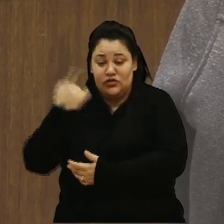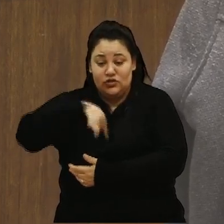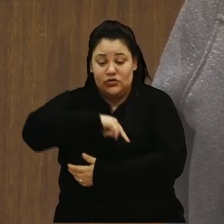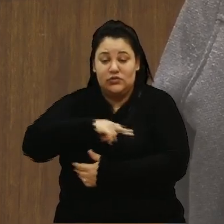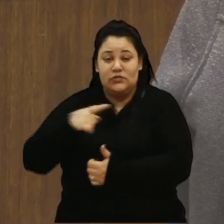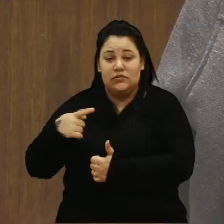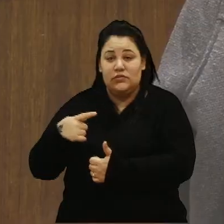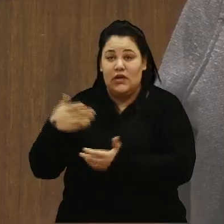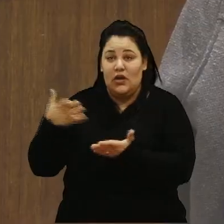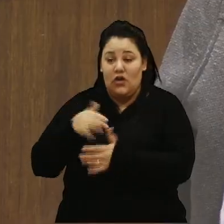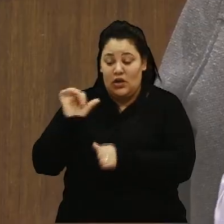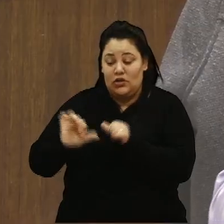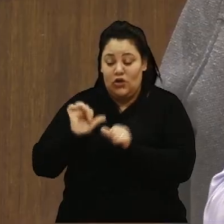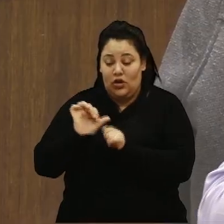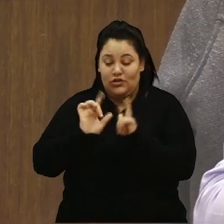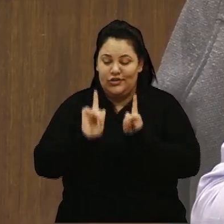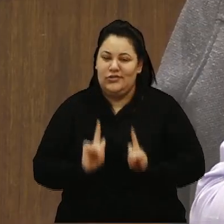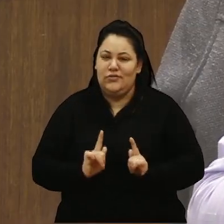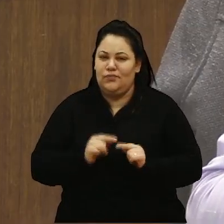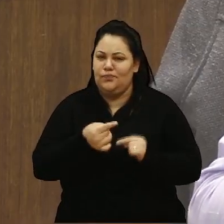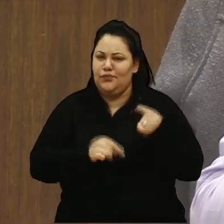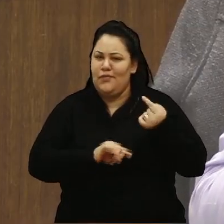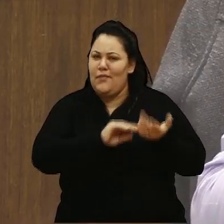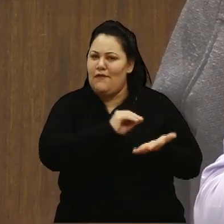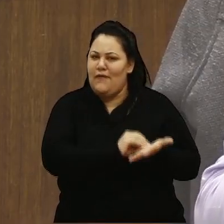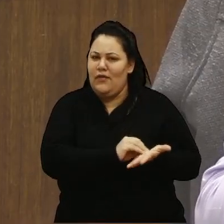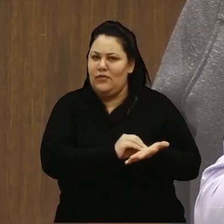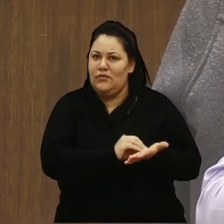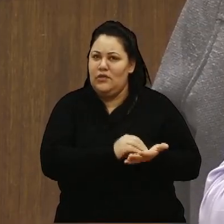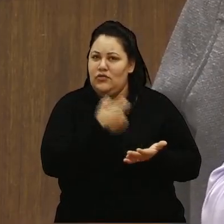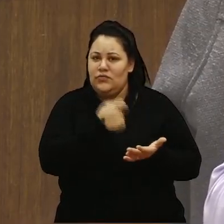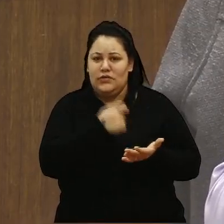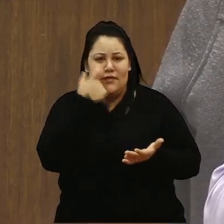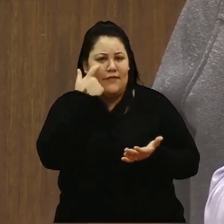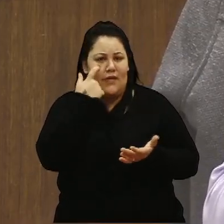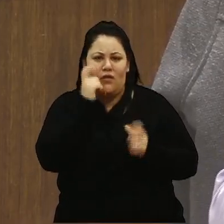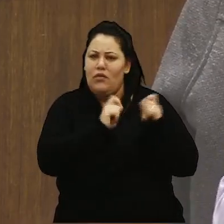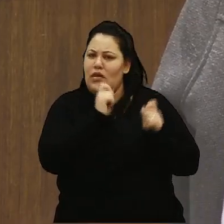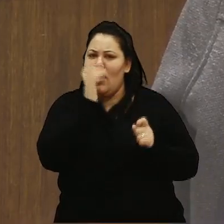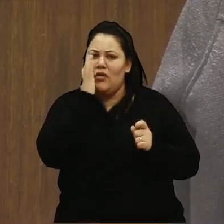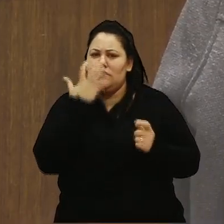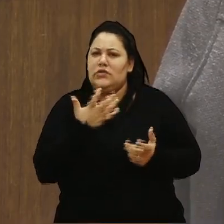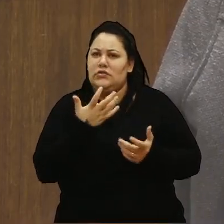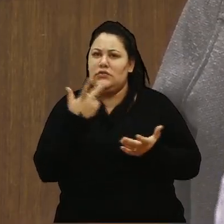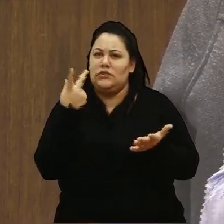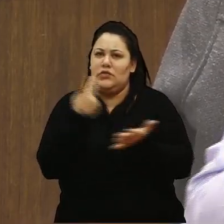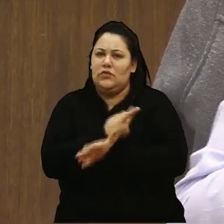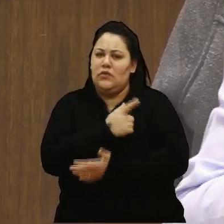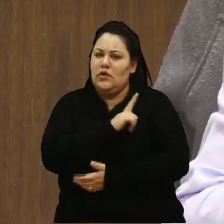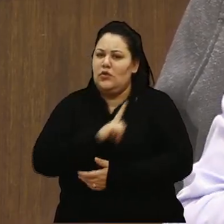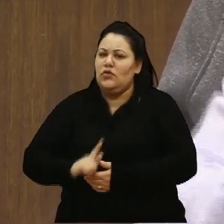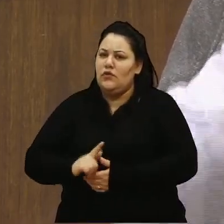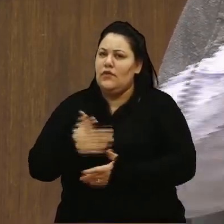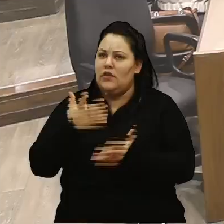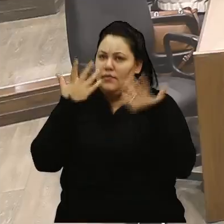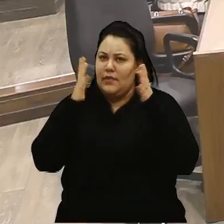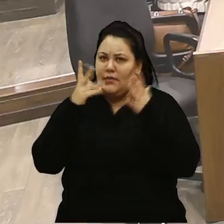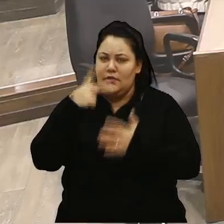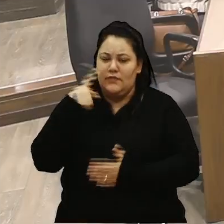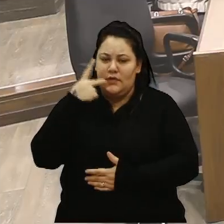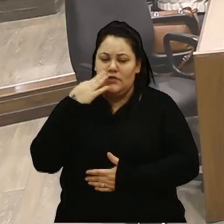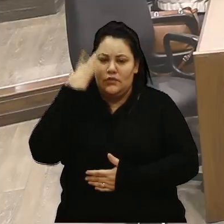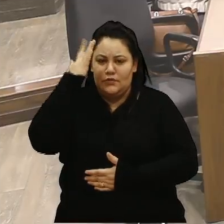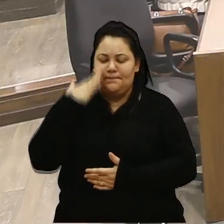oportunidade da alteração da gestão um possível déficit, nós temos que verificar que é um grande erro do governo. Parabéns, vereadora Daiane. Obrigado,